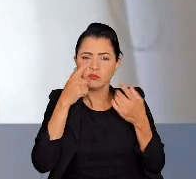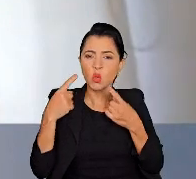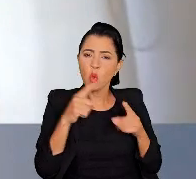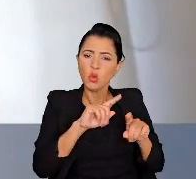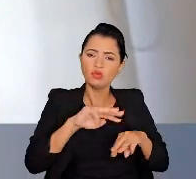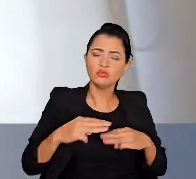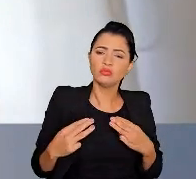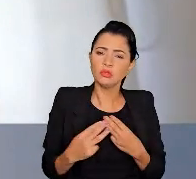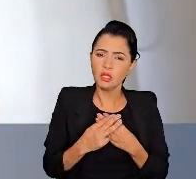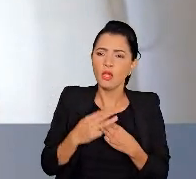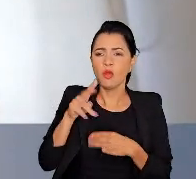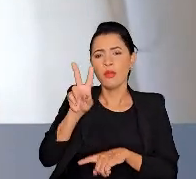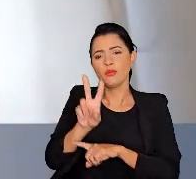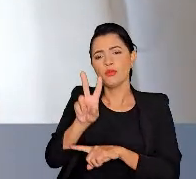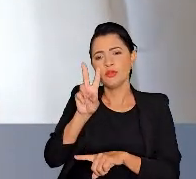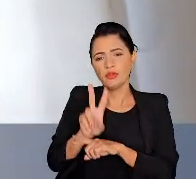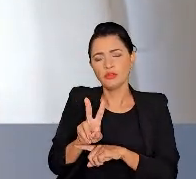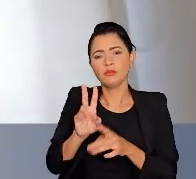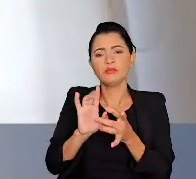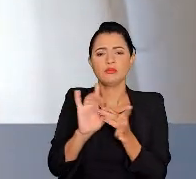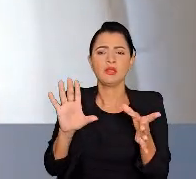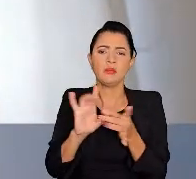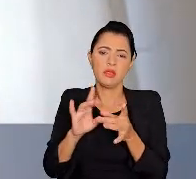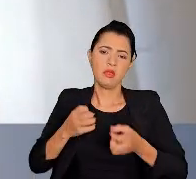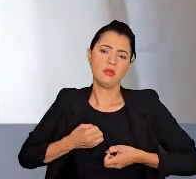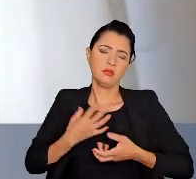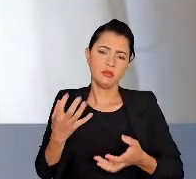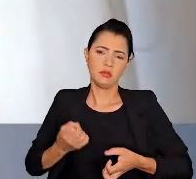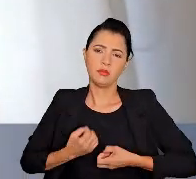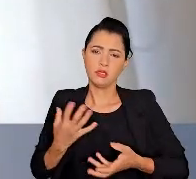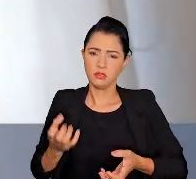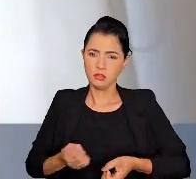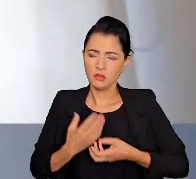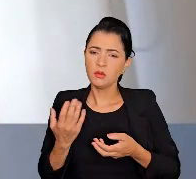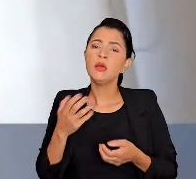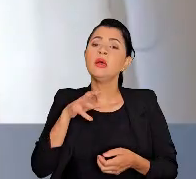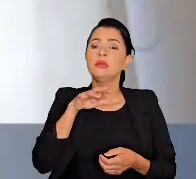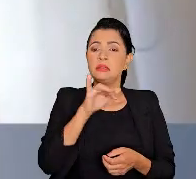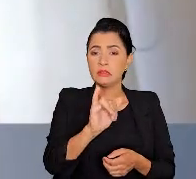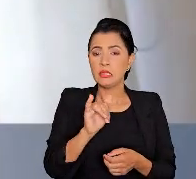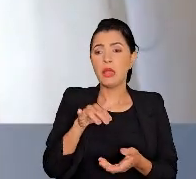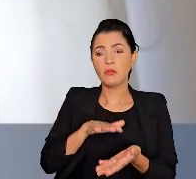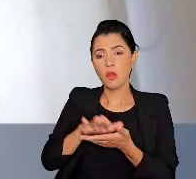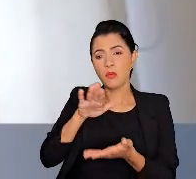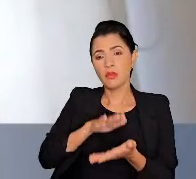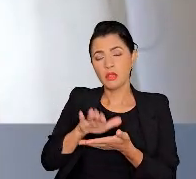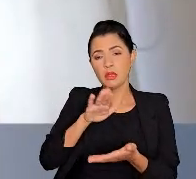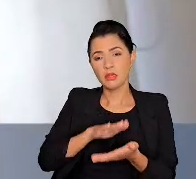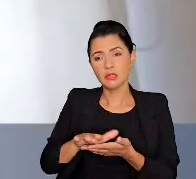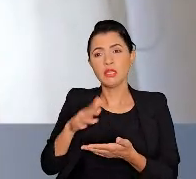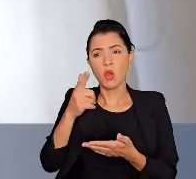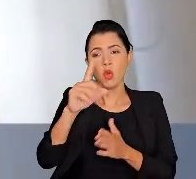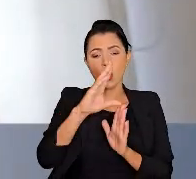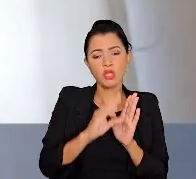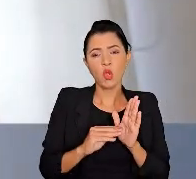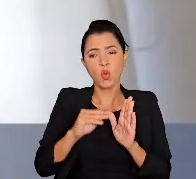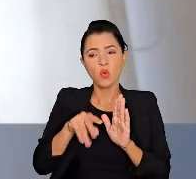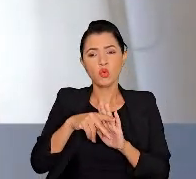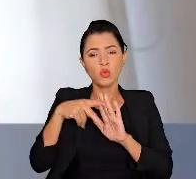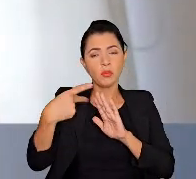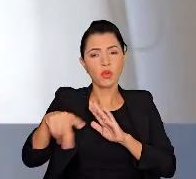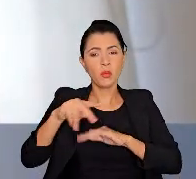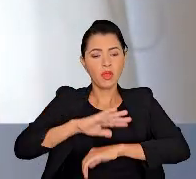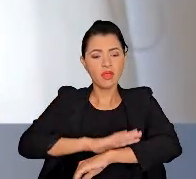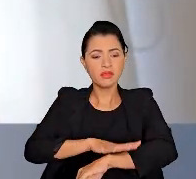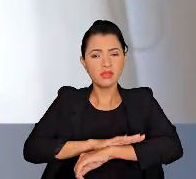estão protegidas pela liberdade de expressão. Se a publicação com conteúdo racista prescreve a